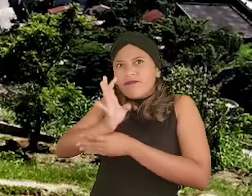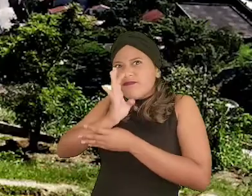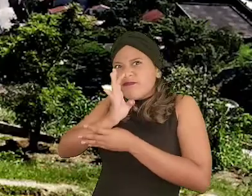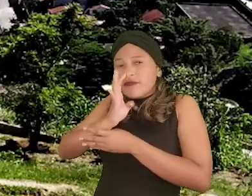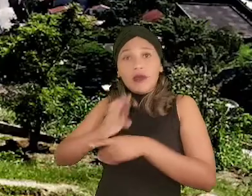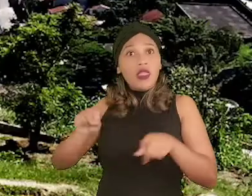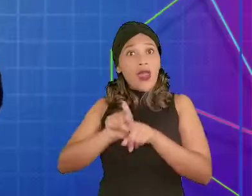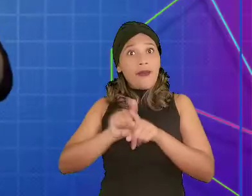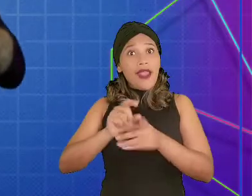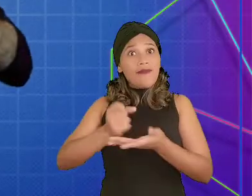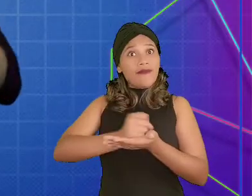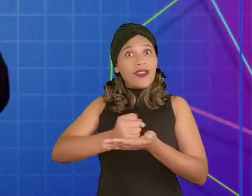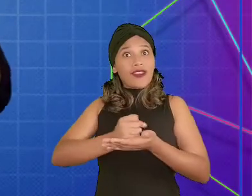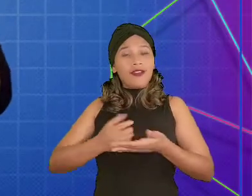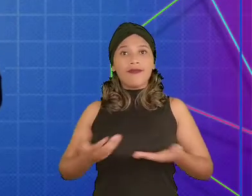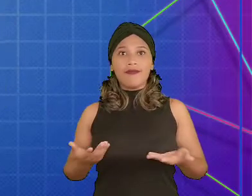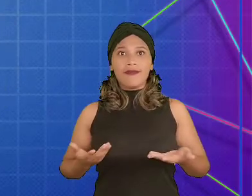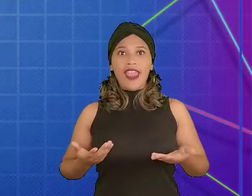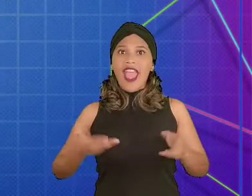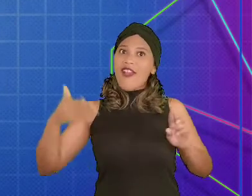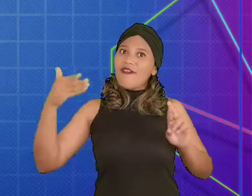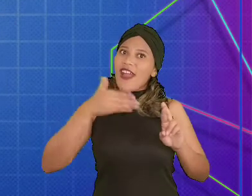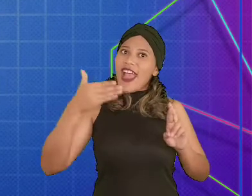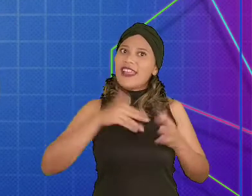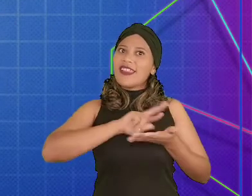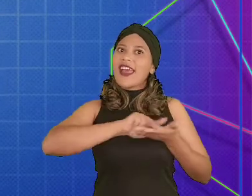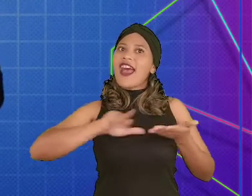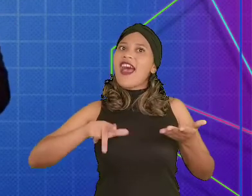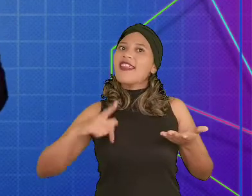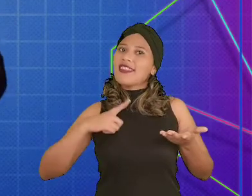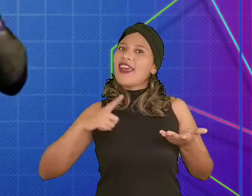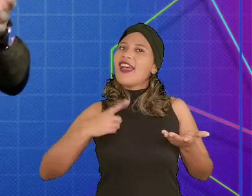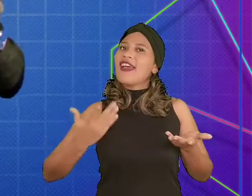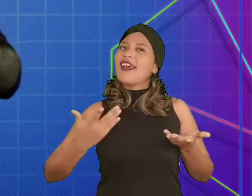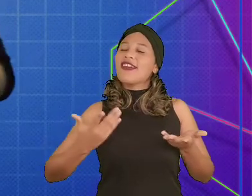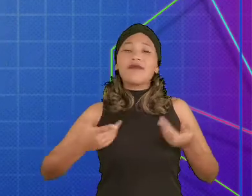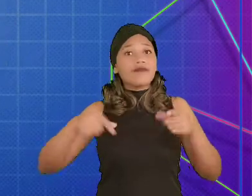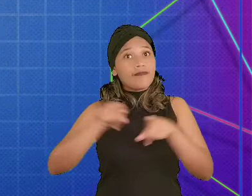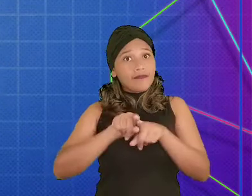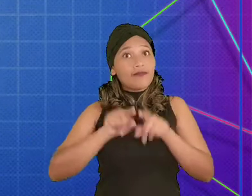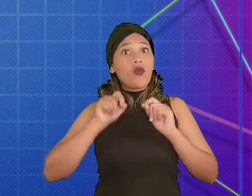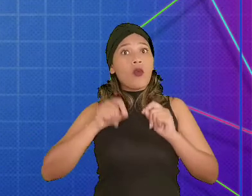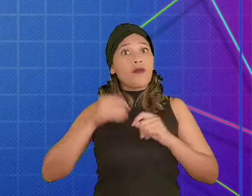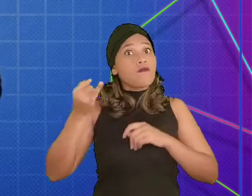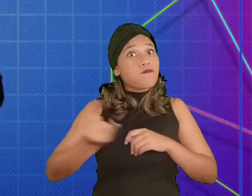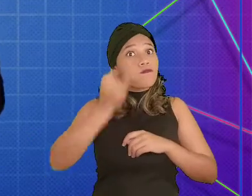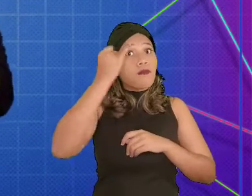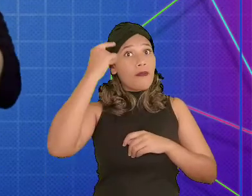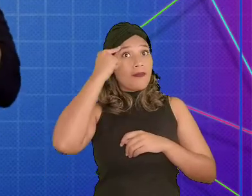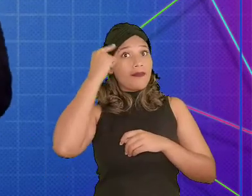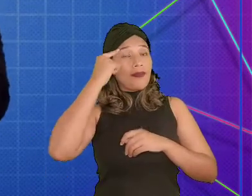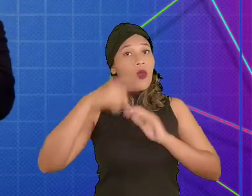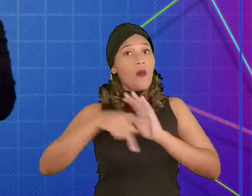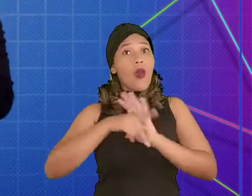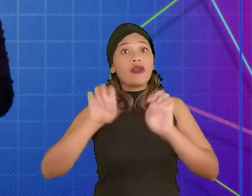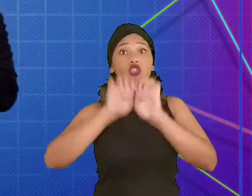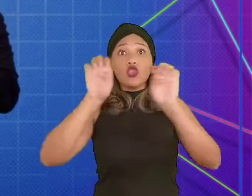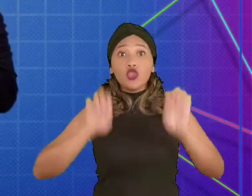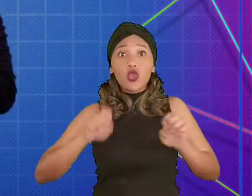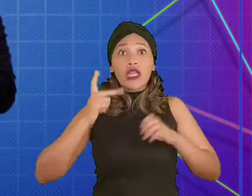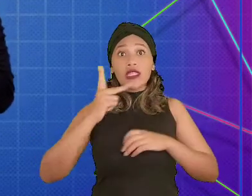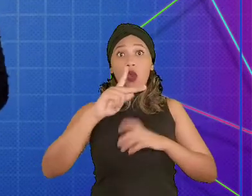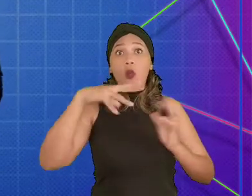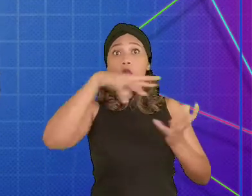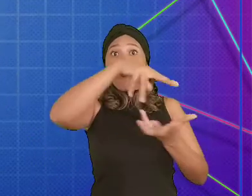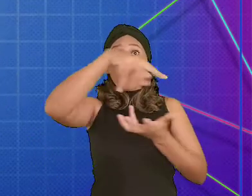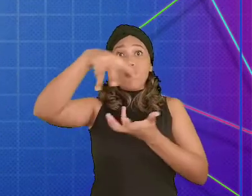até jogar jogos. Você terá várias referências com essas coisas, beleza? Bom, além disso, é importante você pensar na estrutura do seu mundo